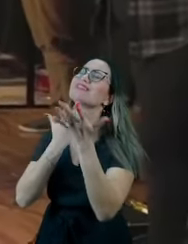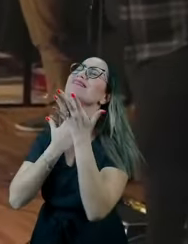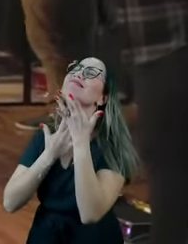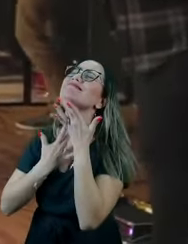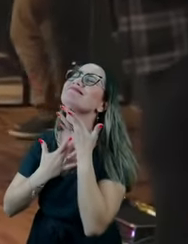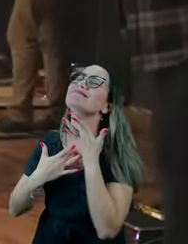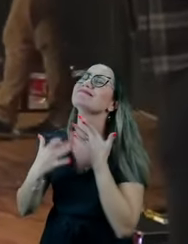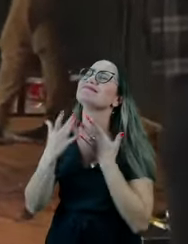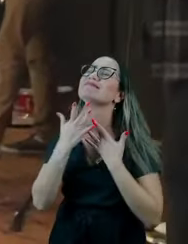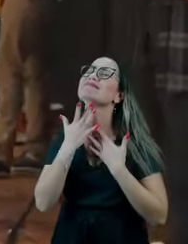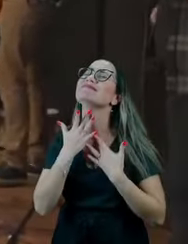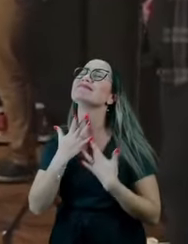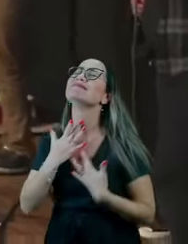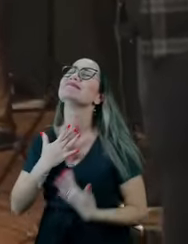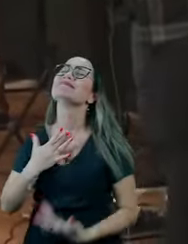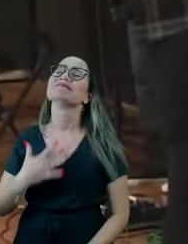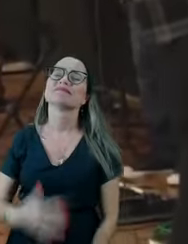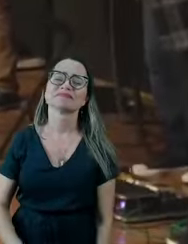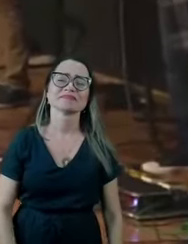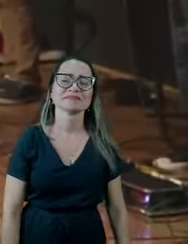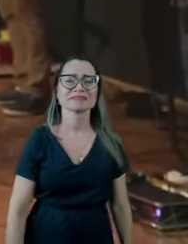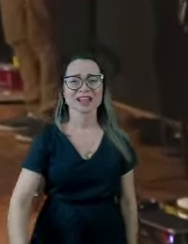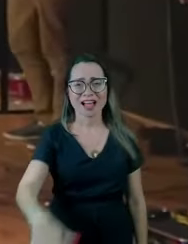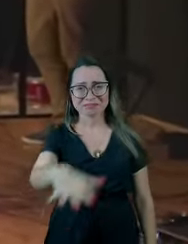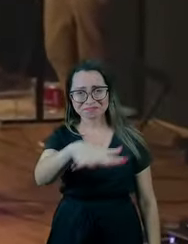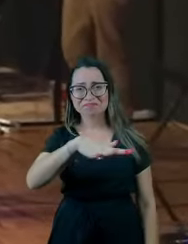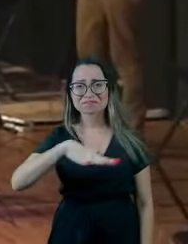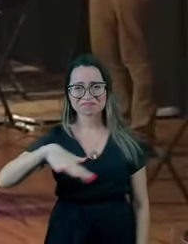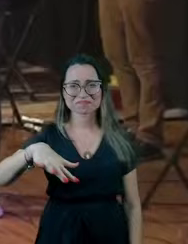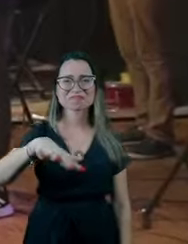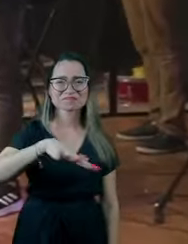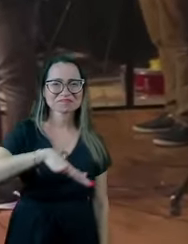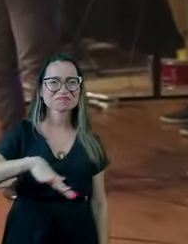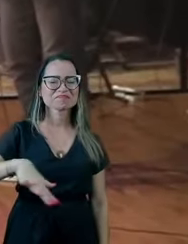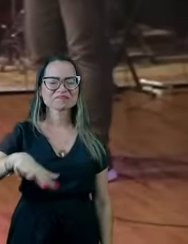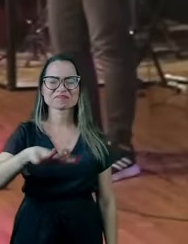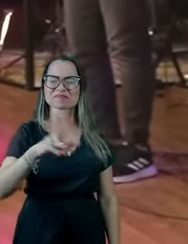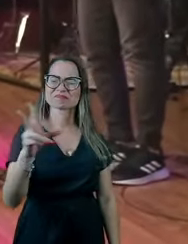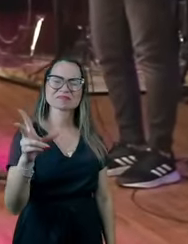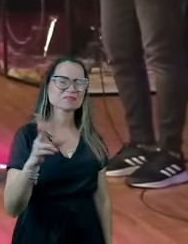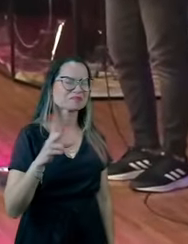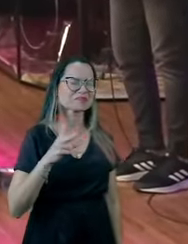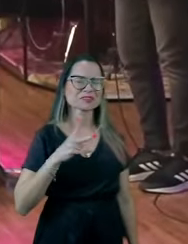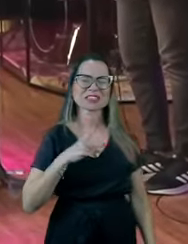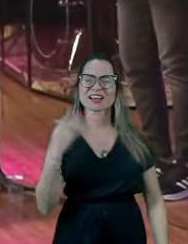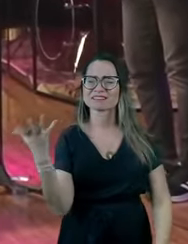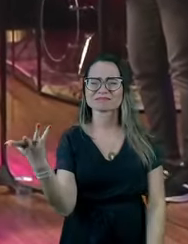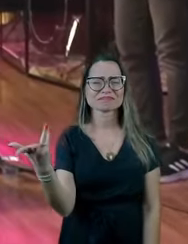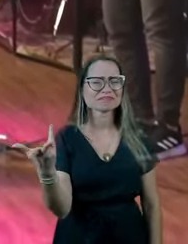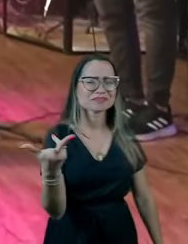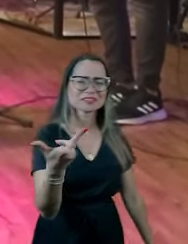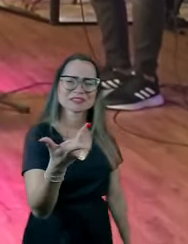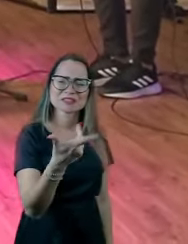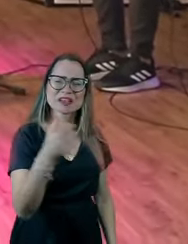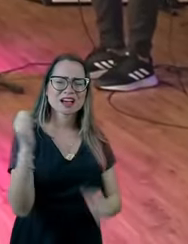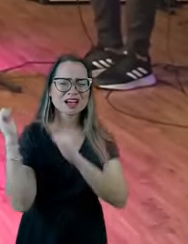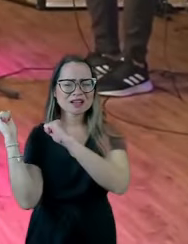Oh, esse ambiente aqui está fértil, muito fértil, profeticamente muito